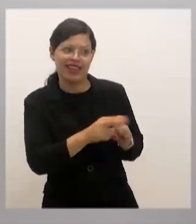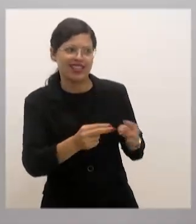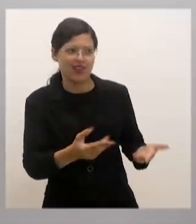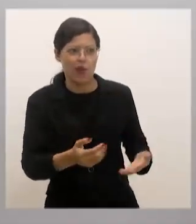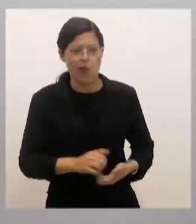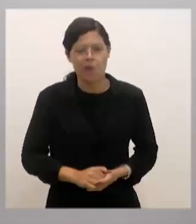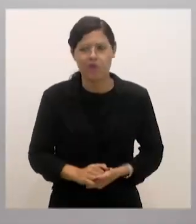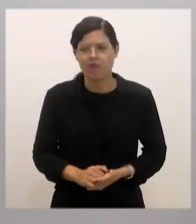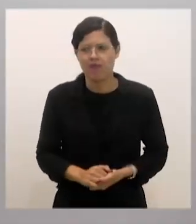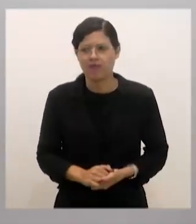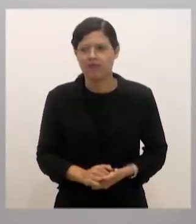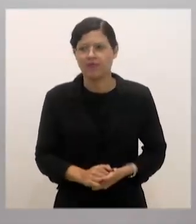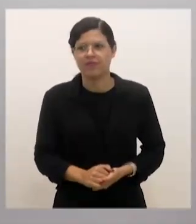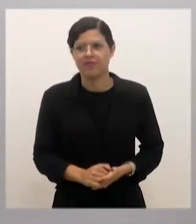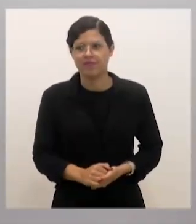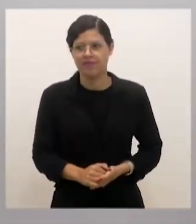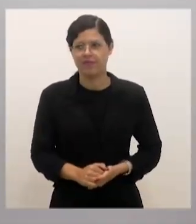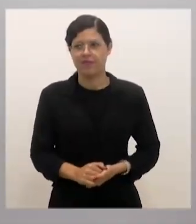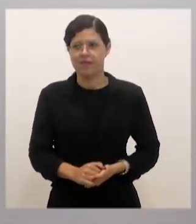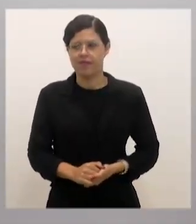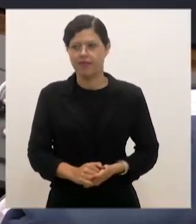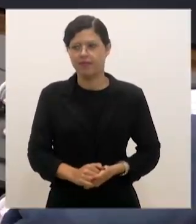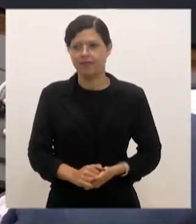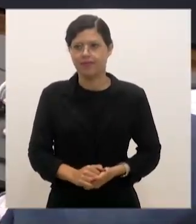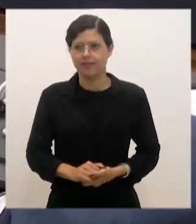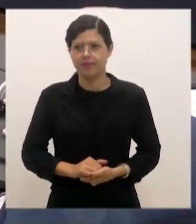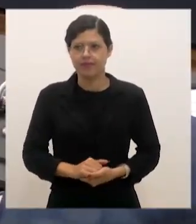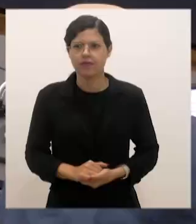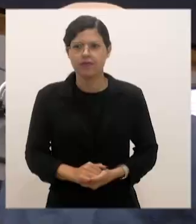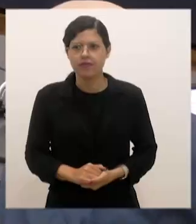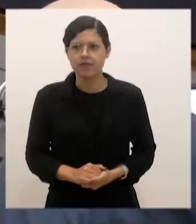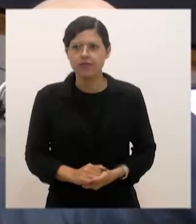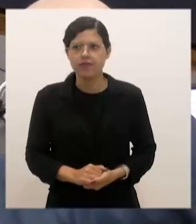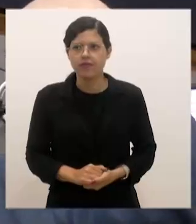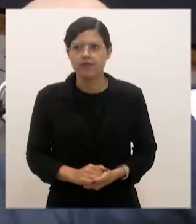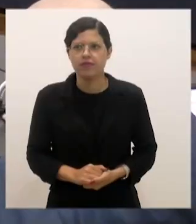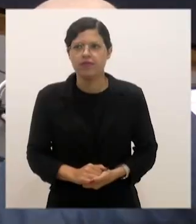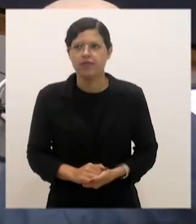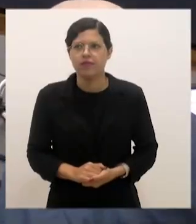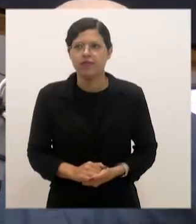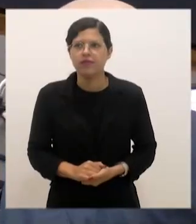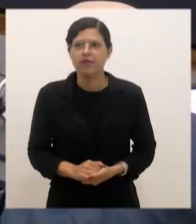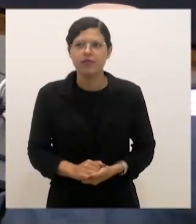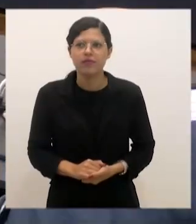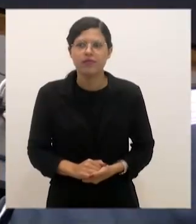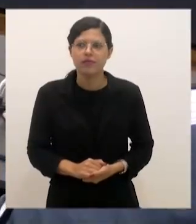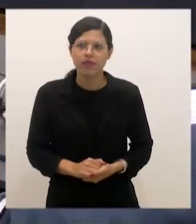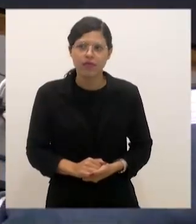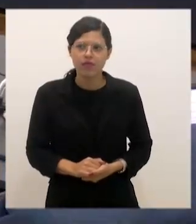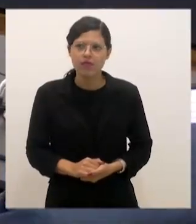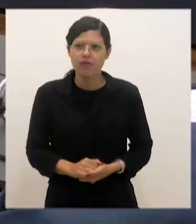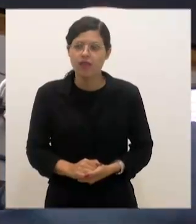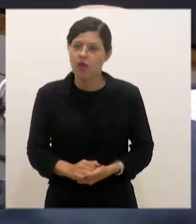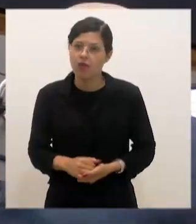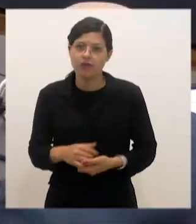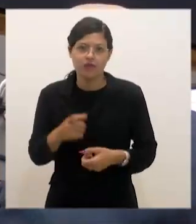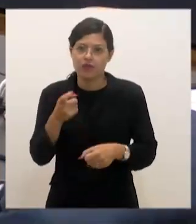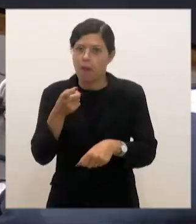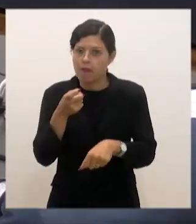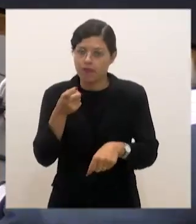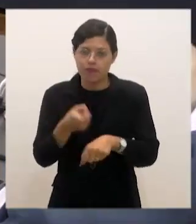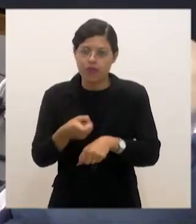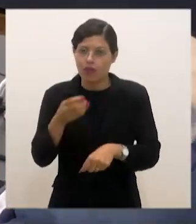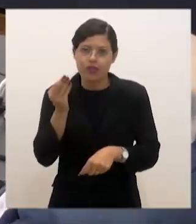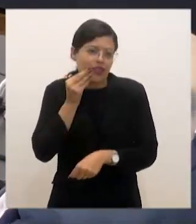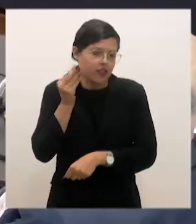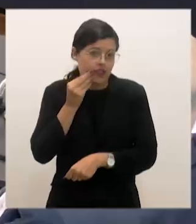senhor tratorou, foi diferente. Eu não aguentei, mas obrigado, senhor. Ganhou pela insistência. Água mole em pedra dura, bate tanto